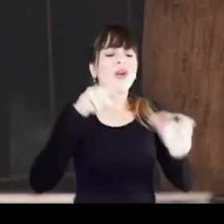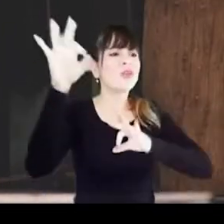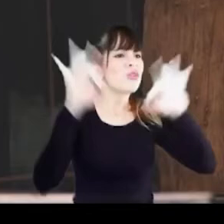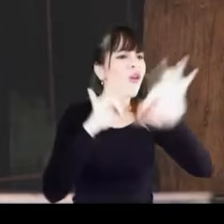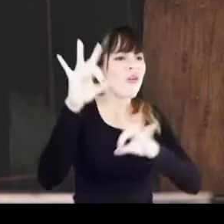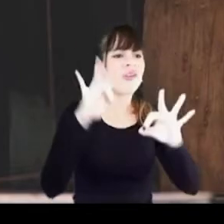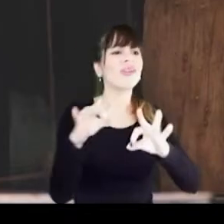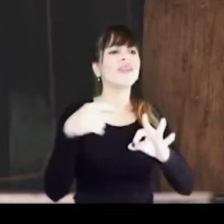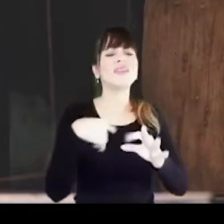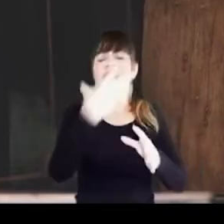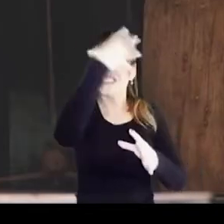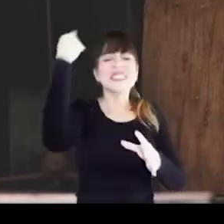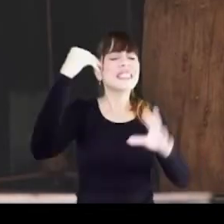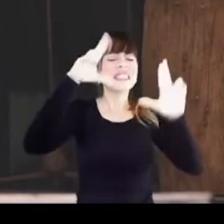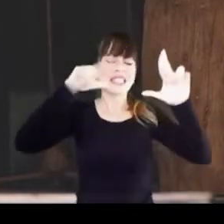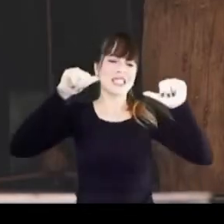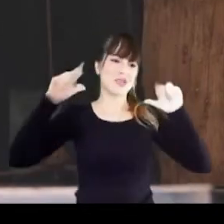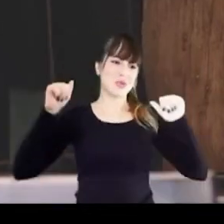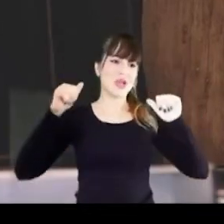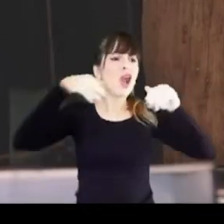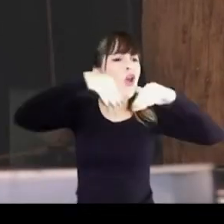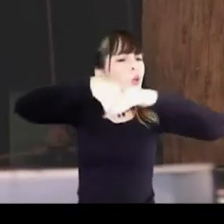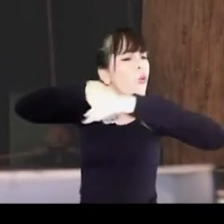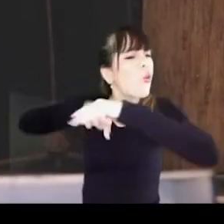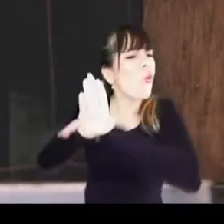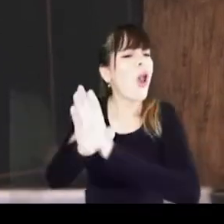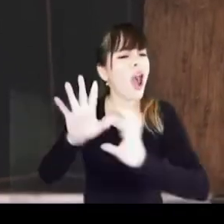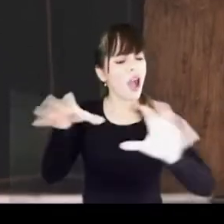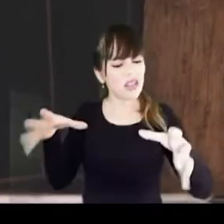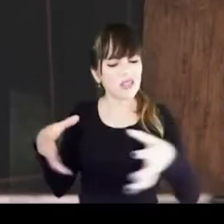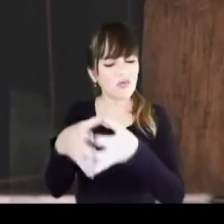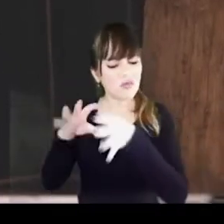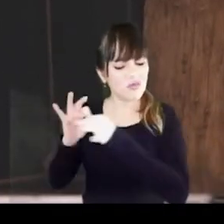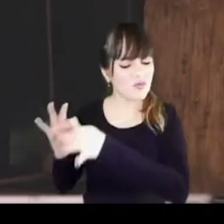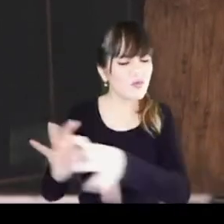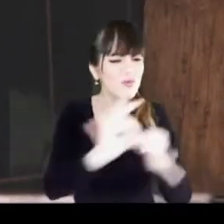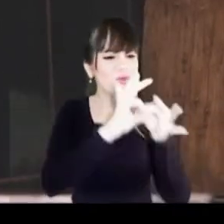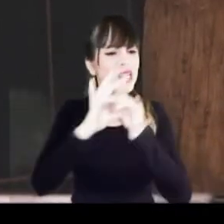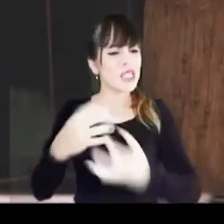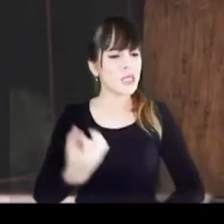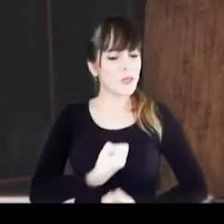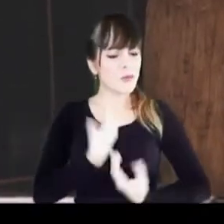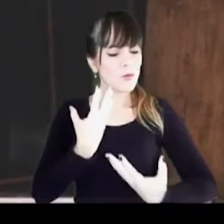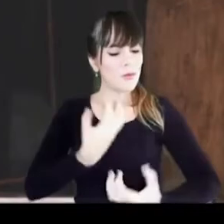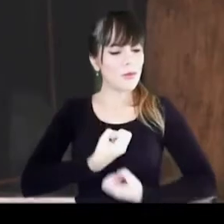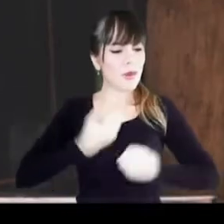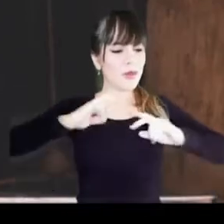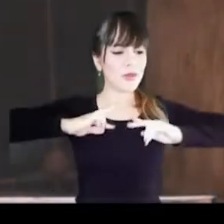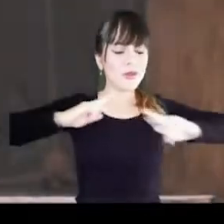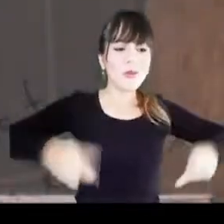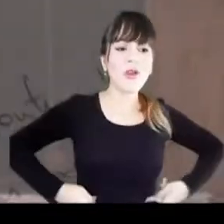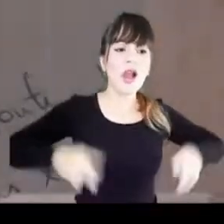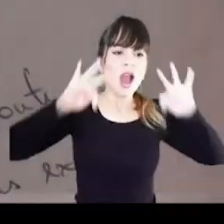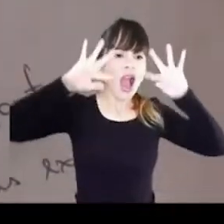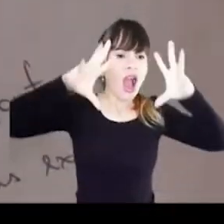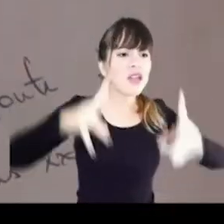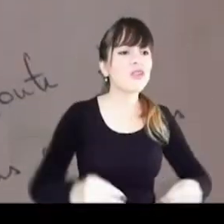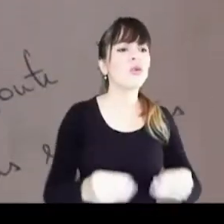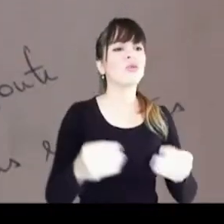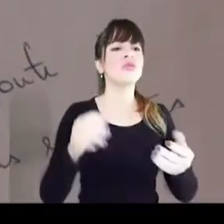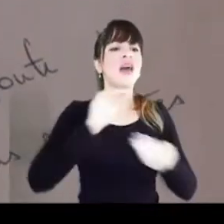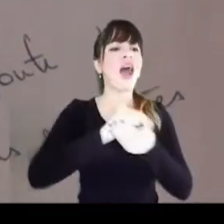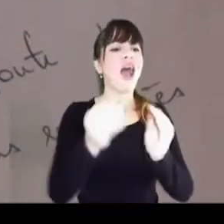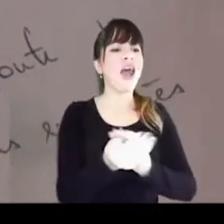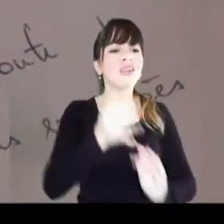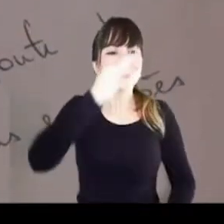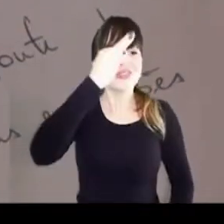que fizeram, nem nós que vivemos, esqueceremos. Guarde como elo, como ponte das expressões humanas a todas as